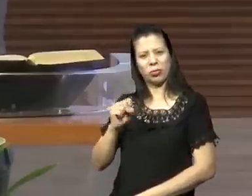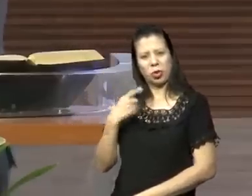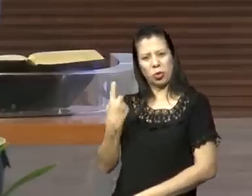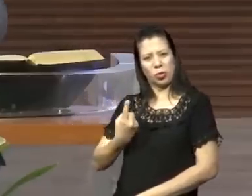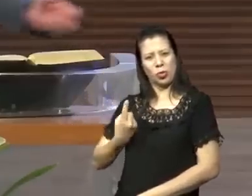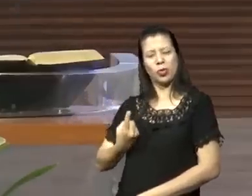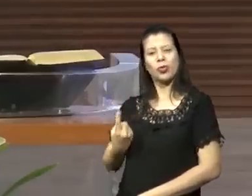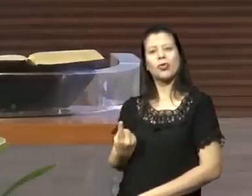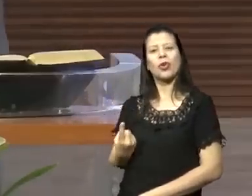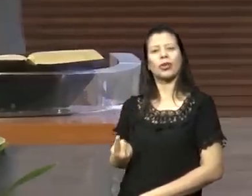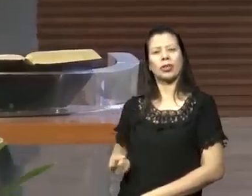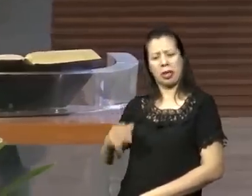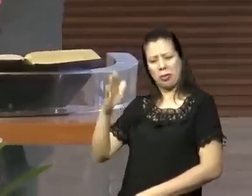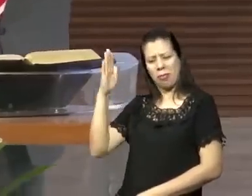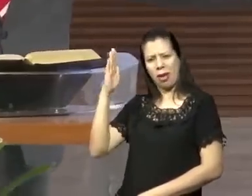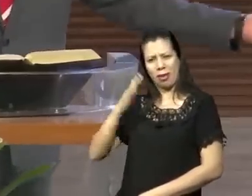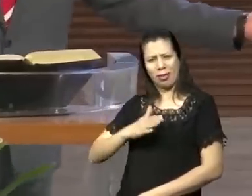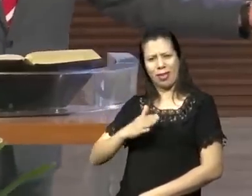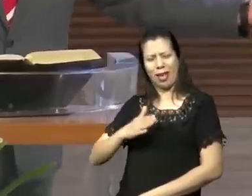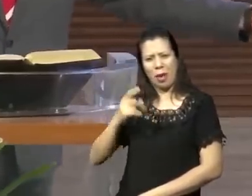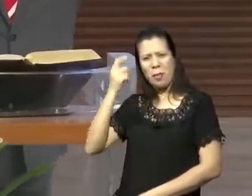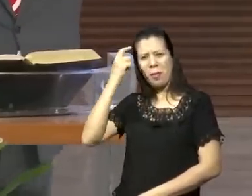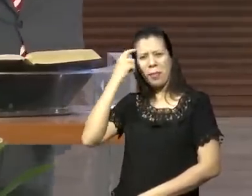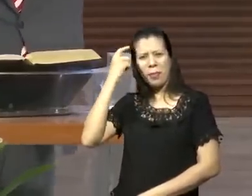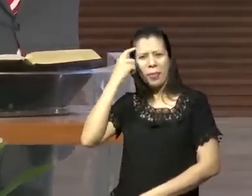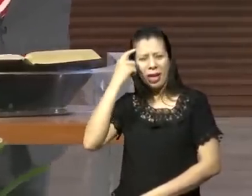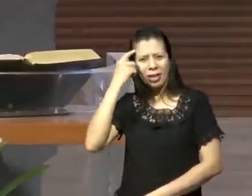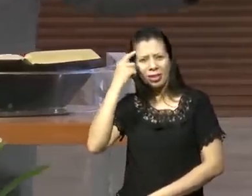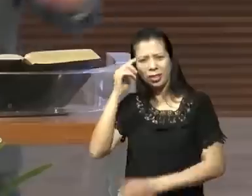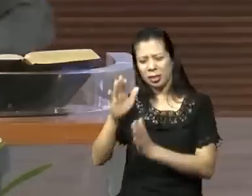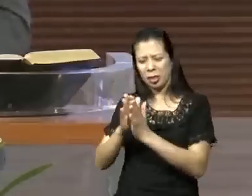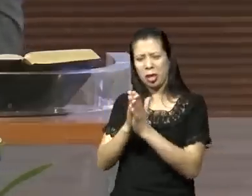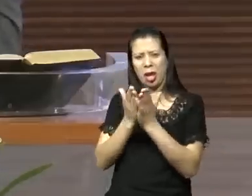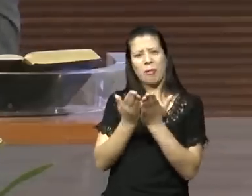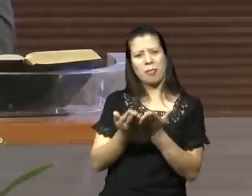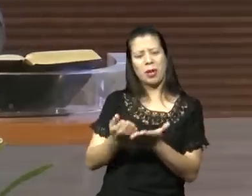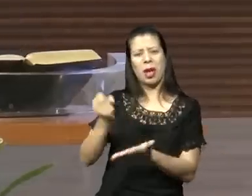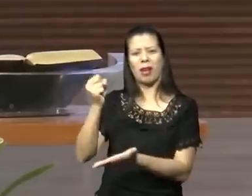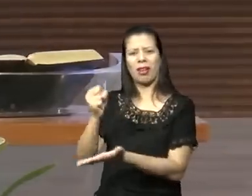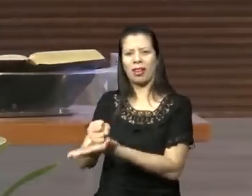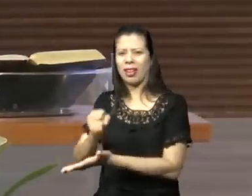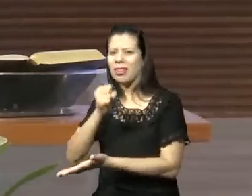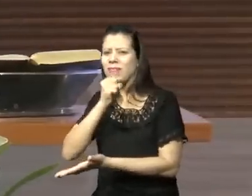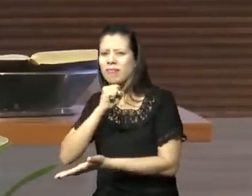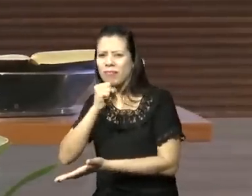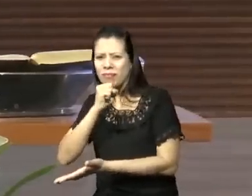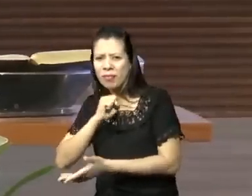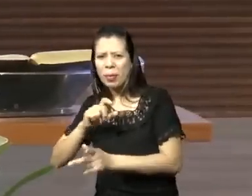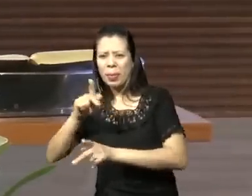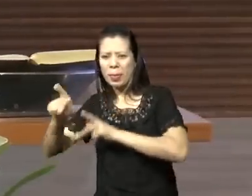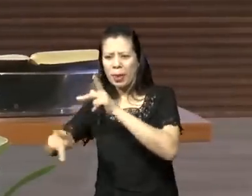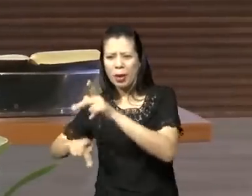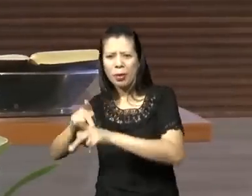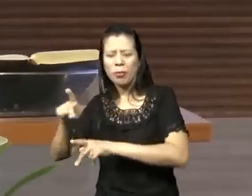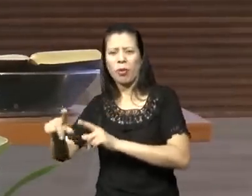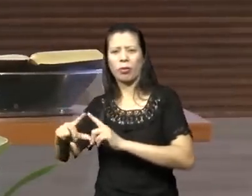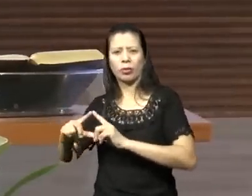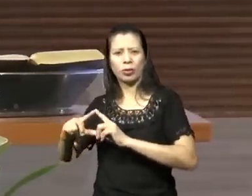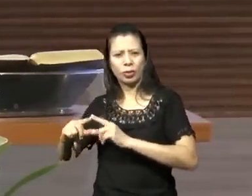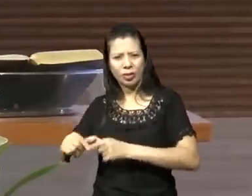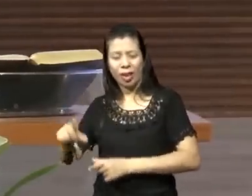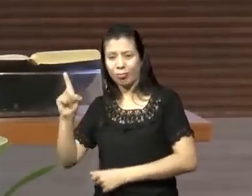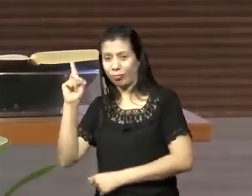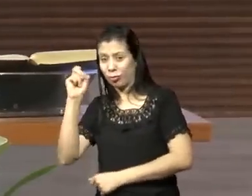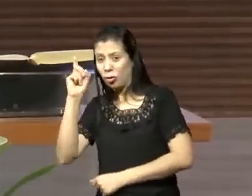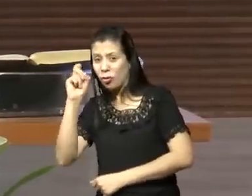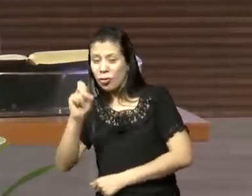impiedade queria uma apedrejar uma mulher Jesus não permitiu depois tentaram apedrejar O próprio Deus a luz do mundo